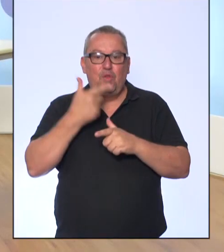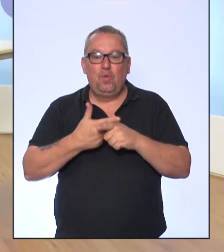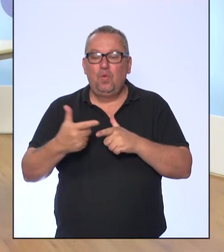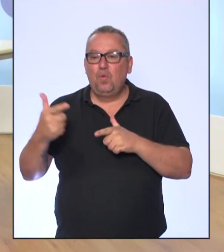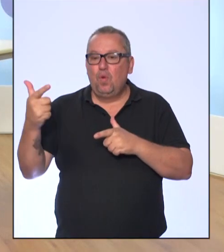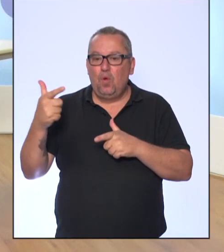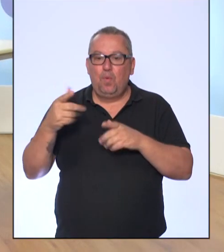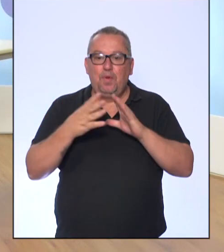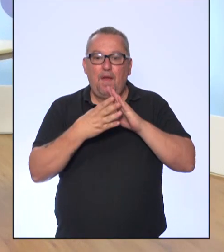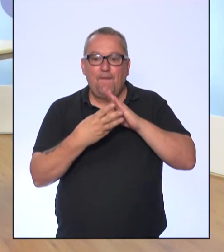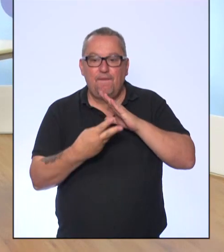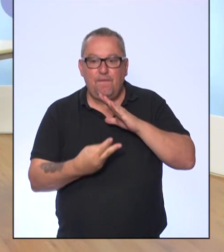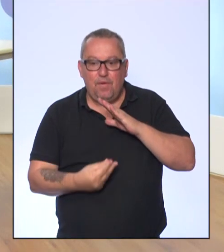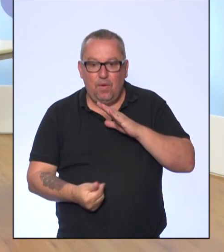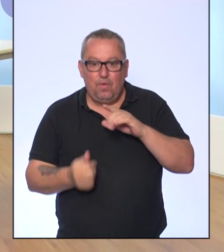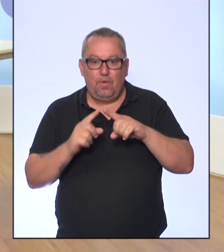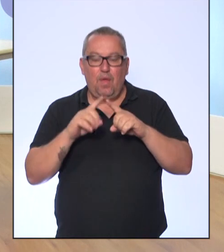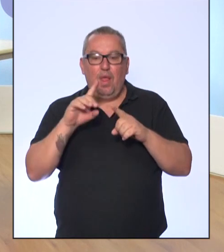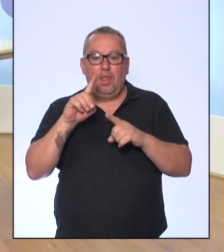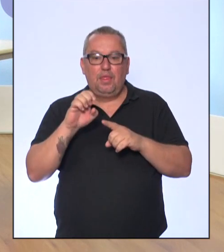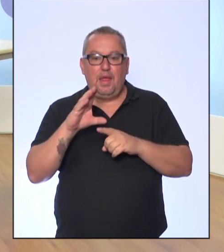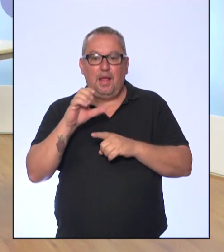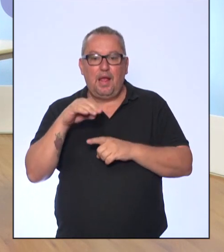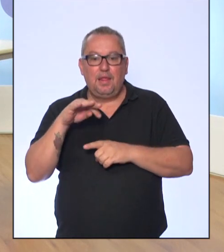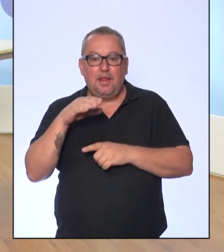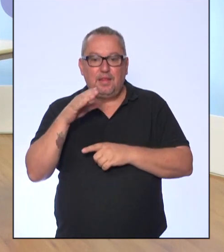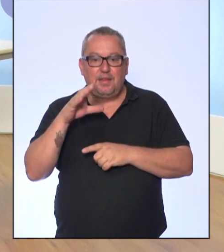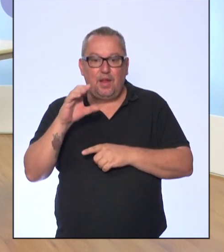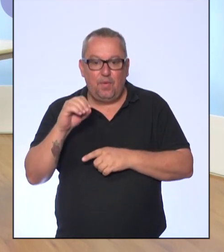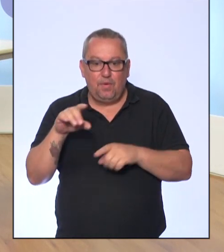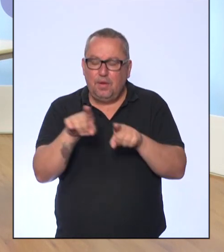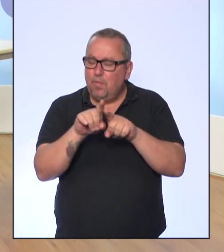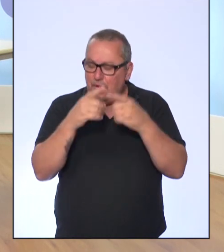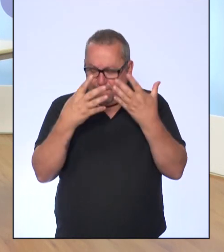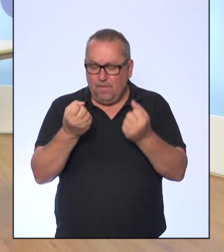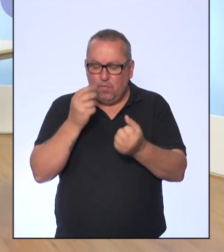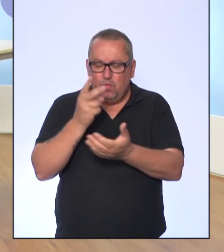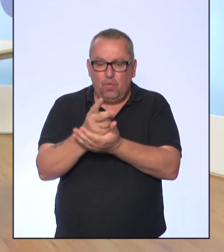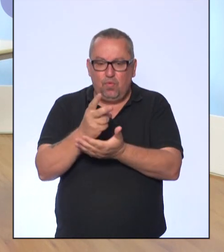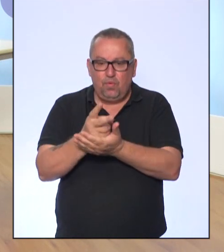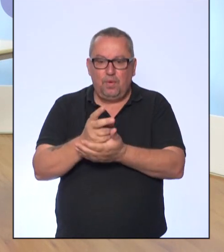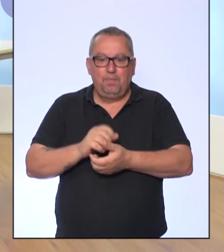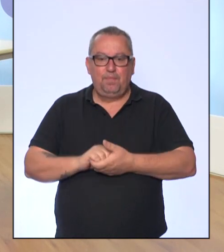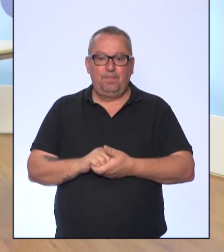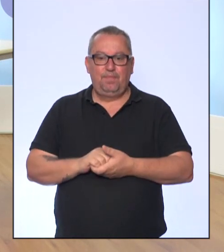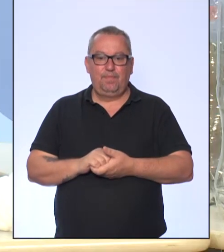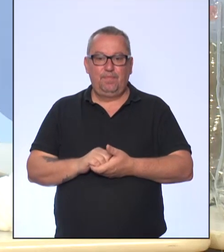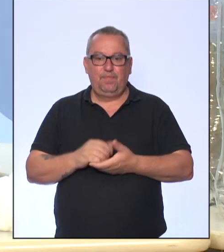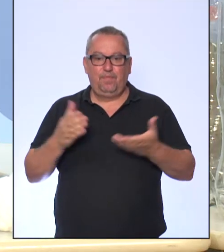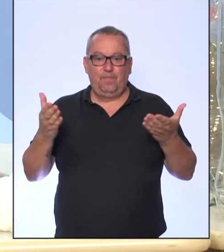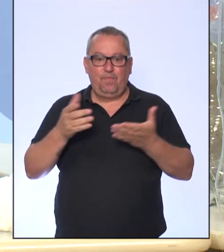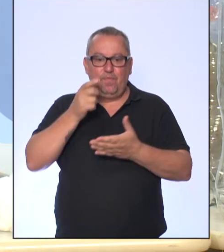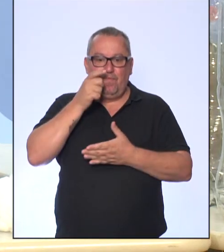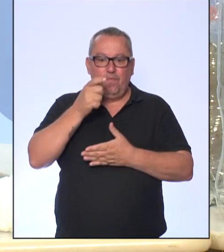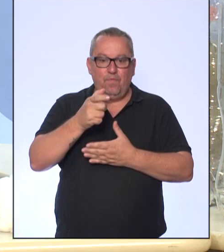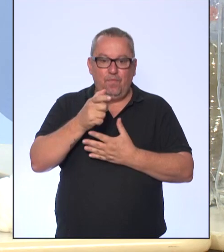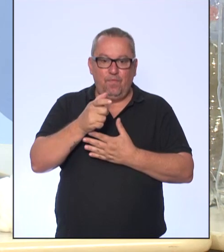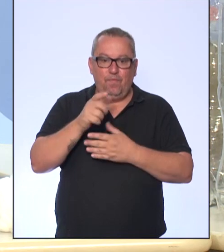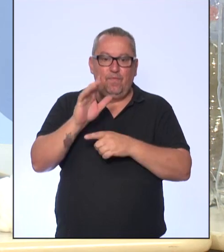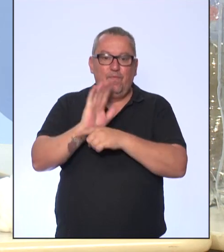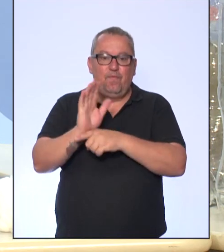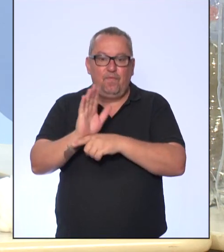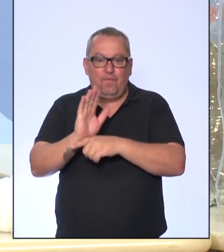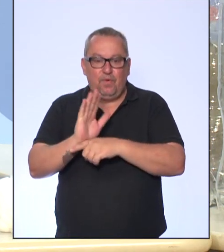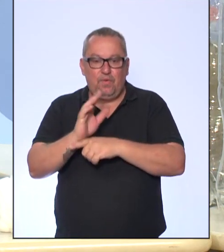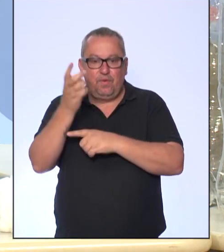a filtração, a decantação, mas vamos continuar. Então, vamos agora ver um vídeo que